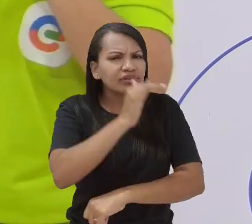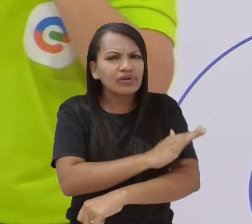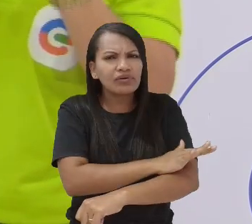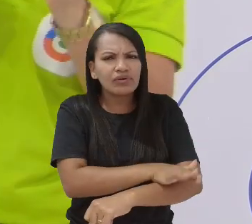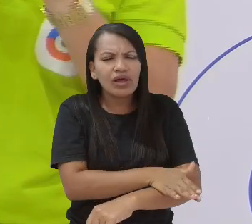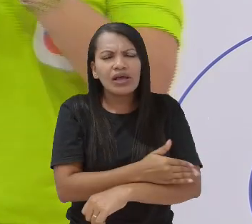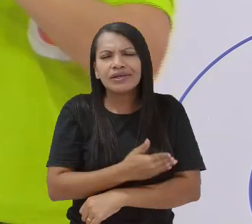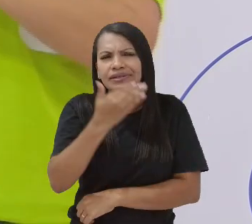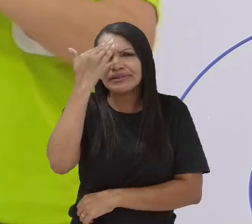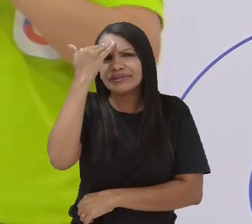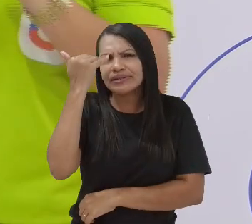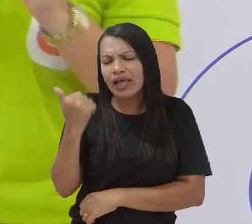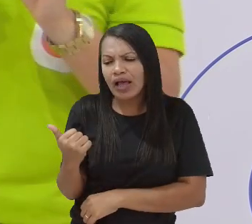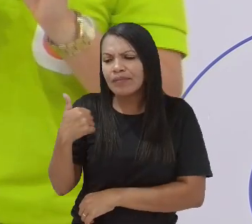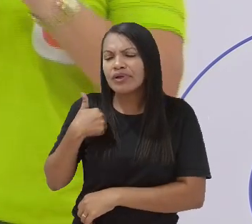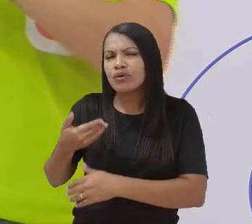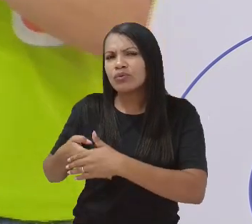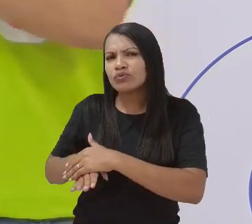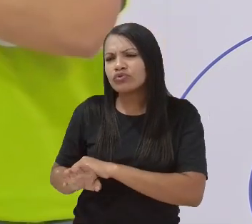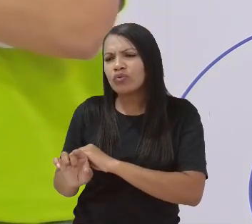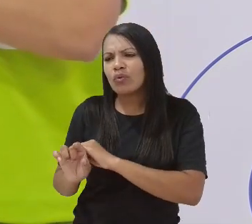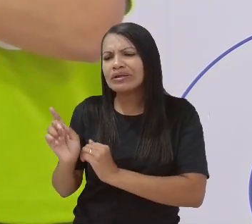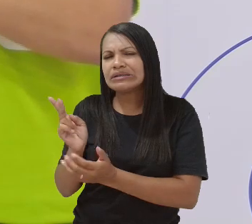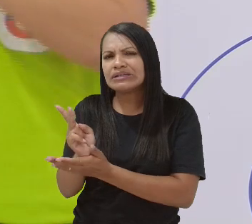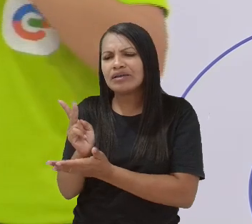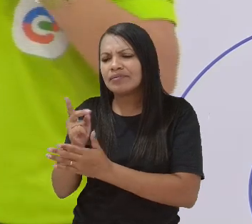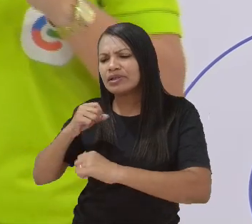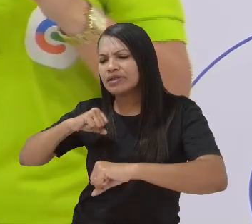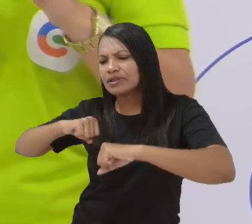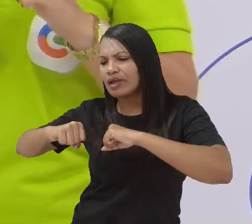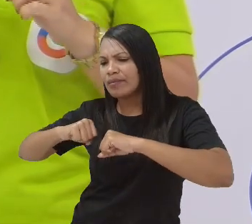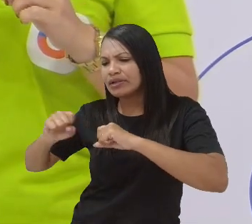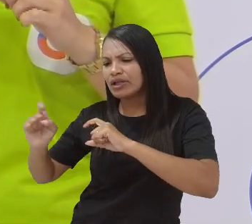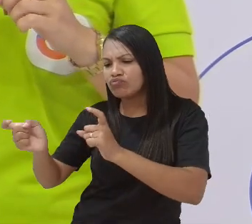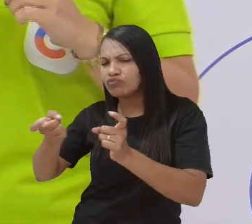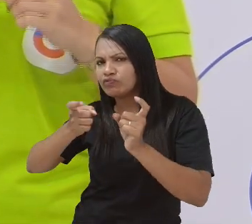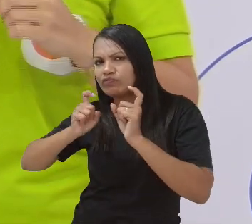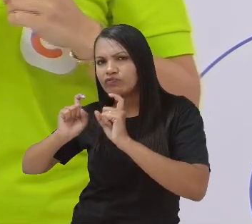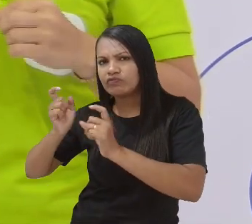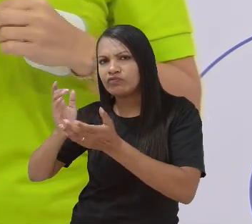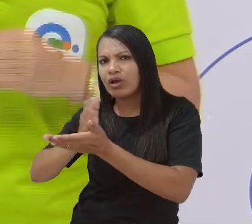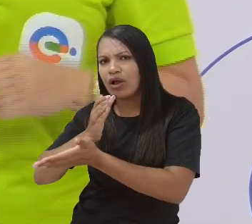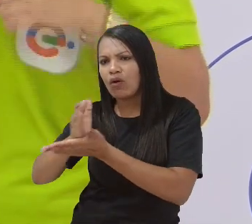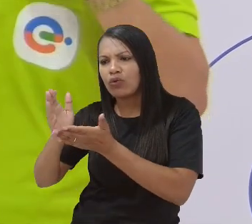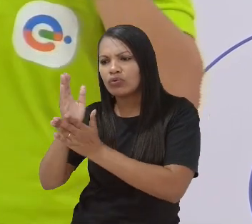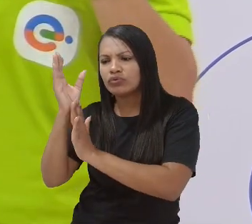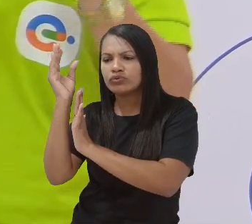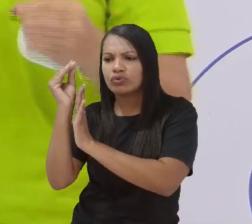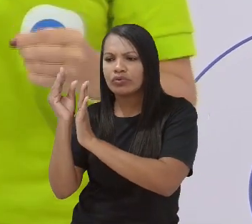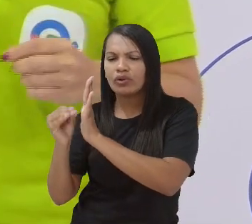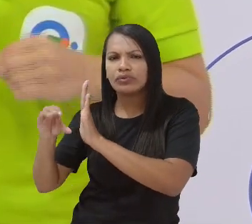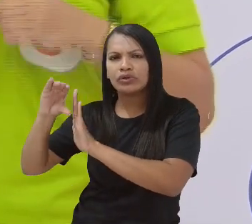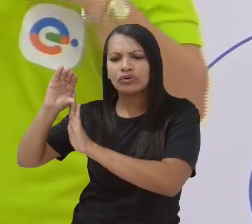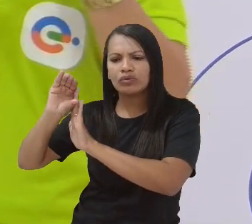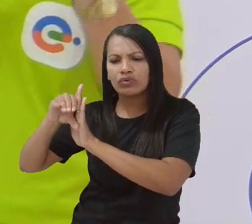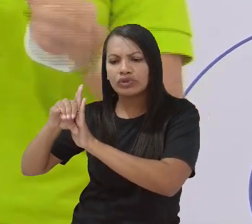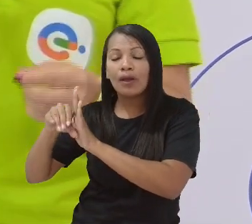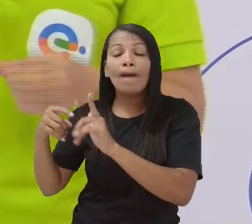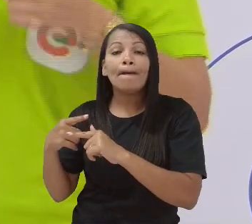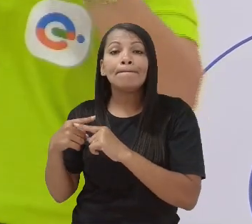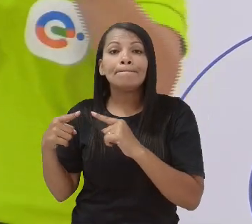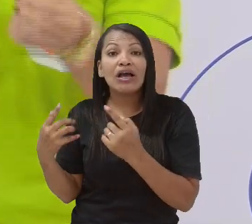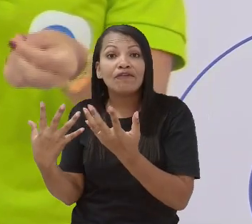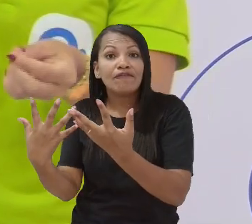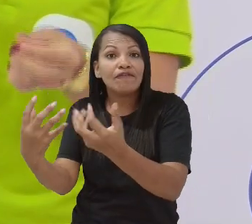gente costuma debater sobre os conceitos, mas agora a gente vai ter que partir para o vamos